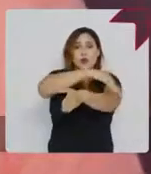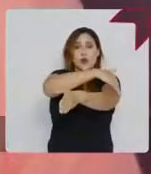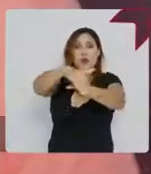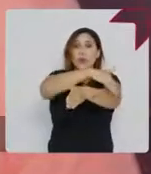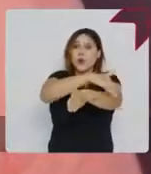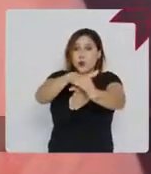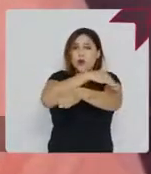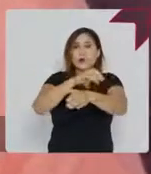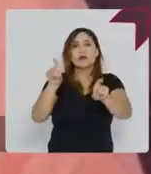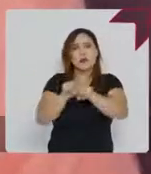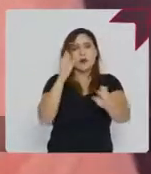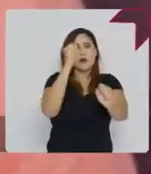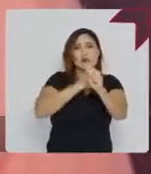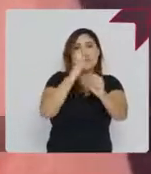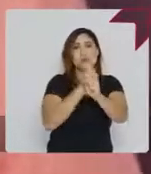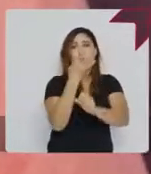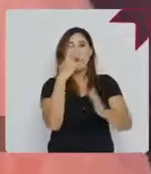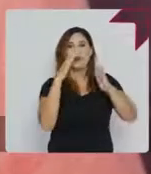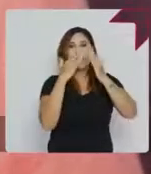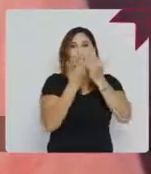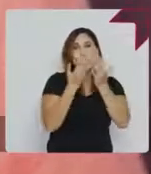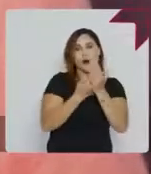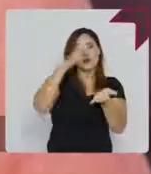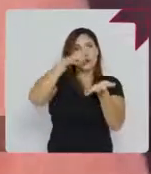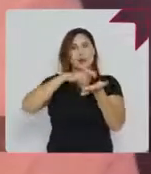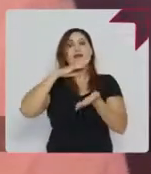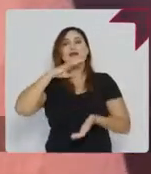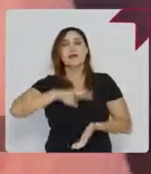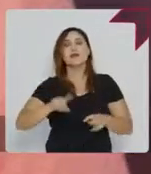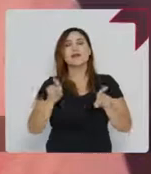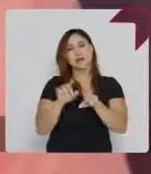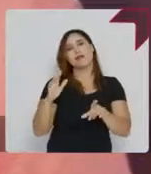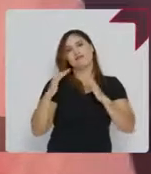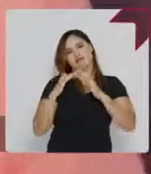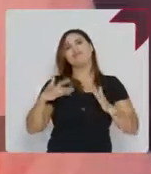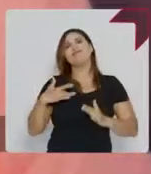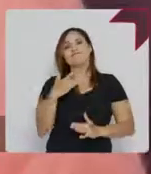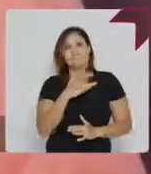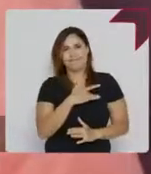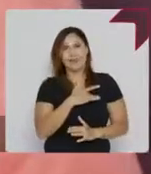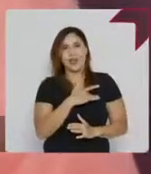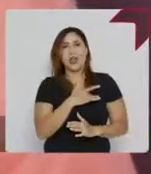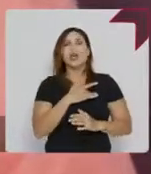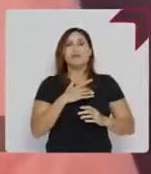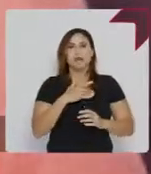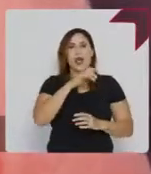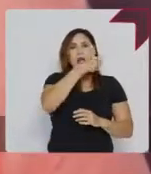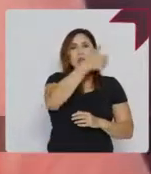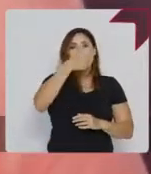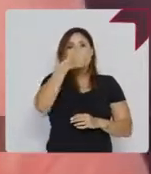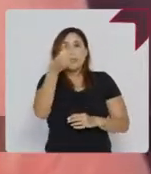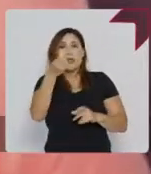e construímos 4 escolas em tempo integral e unidades de saúde, além da urbanização da